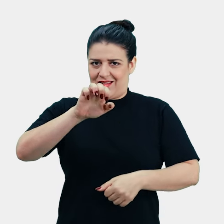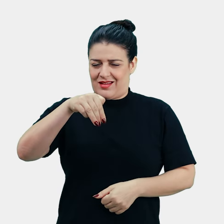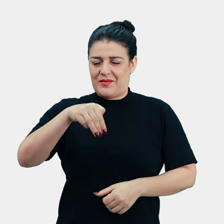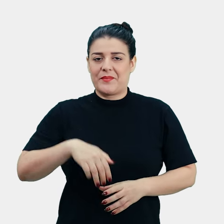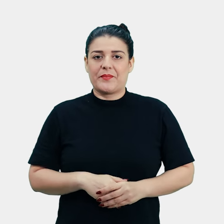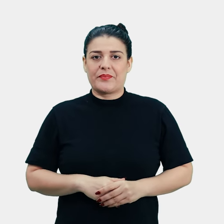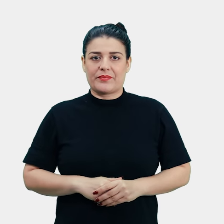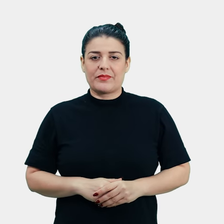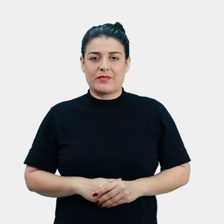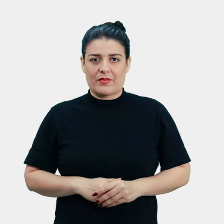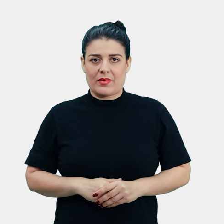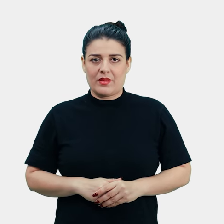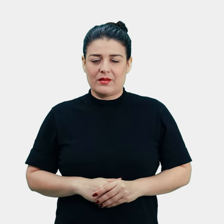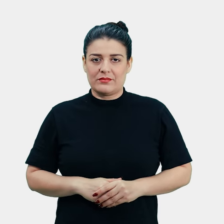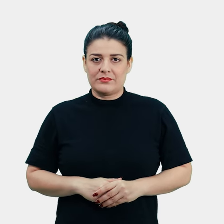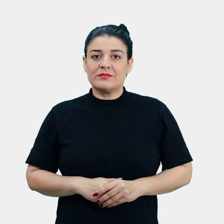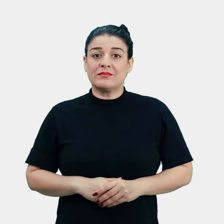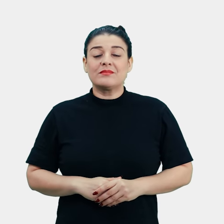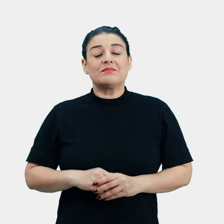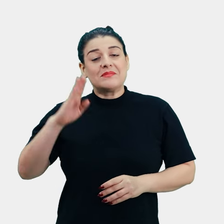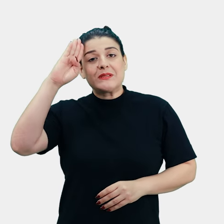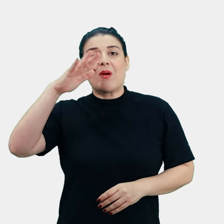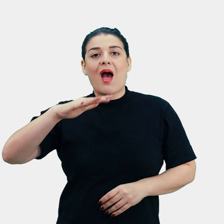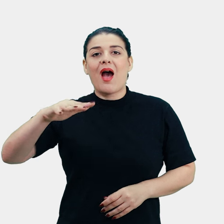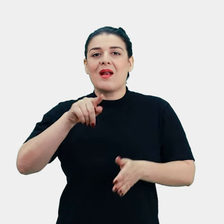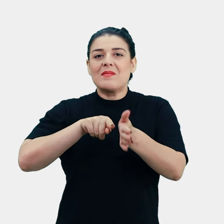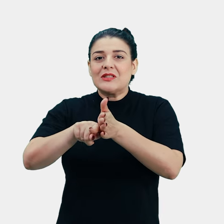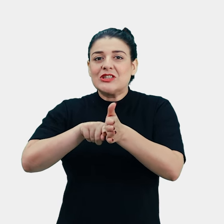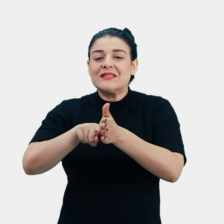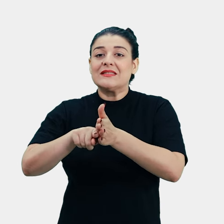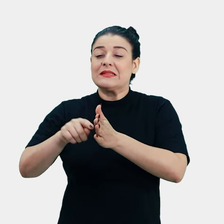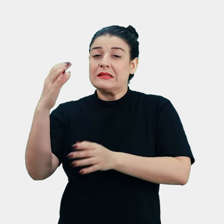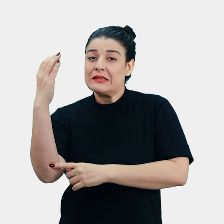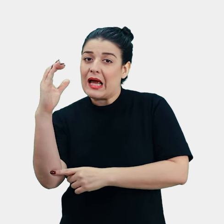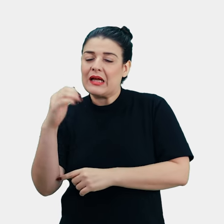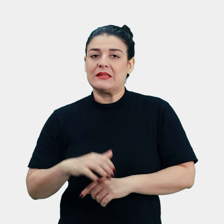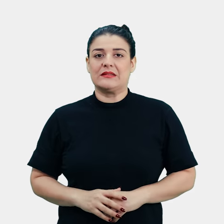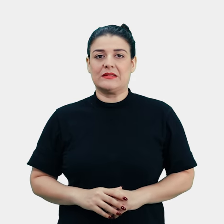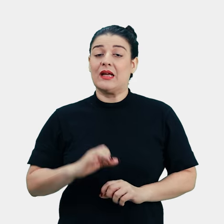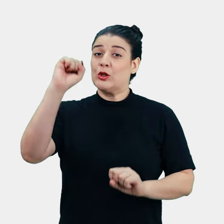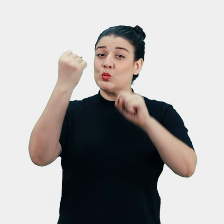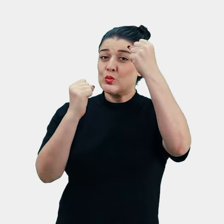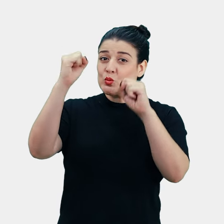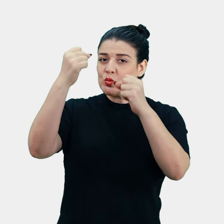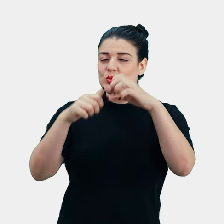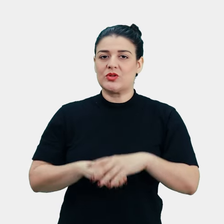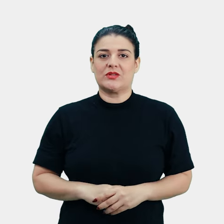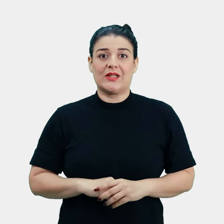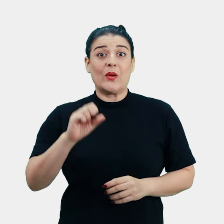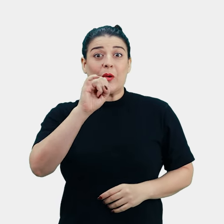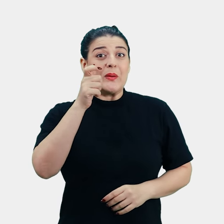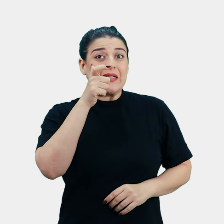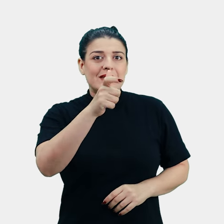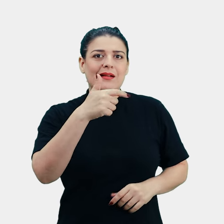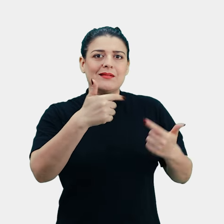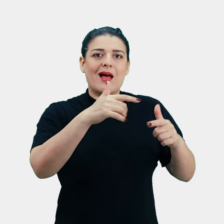gente tem o uso da espectrometria de massas na pesquisa científica, na indústria. Quem tem interesse em ir